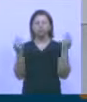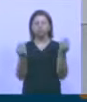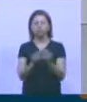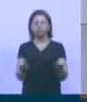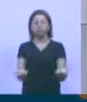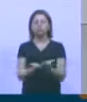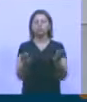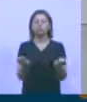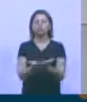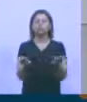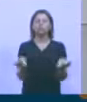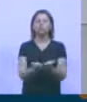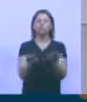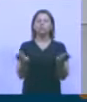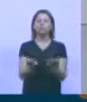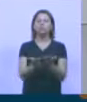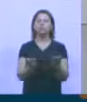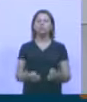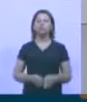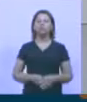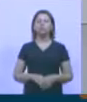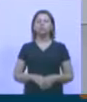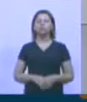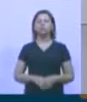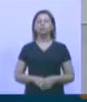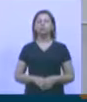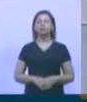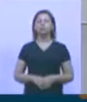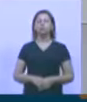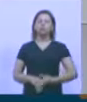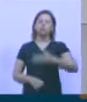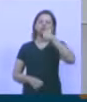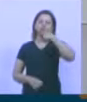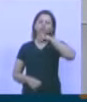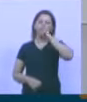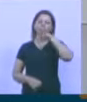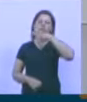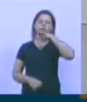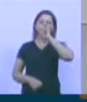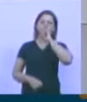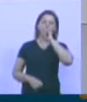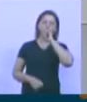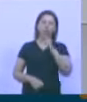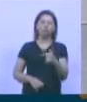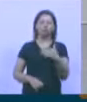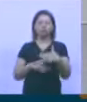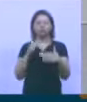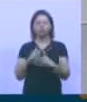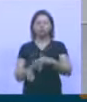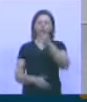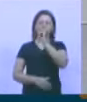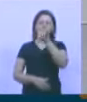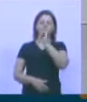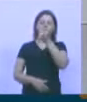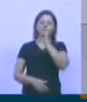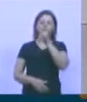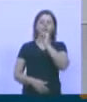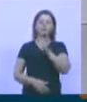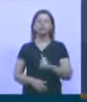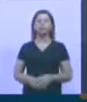pobres. All their fathers were alcoholics. Os pais de quase todos eram alcoólatras. All their